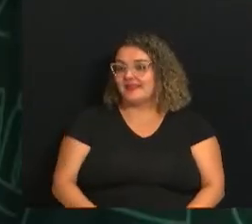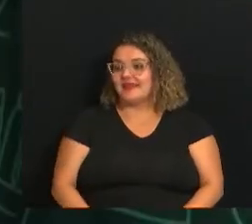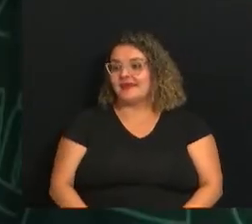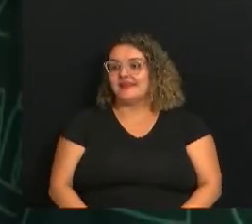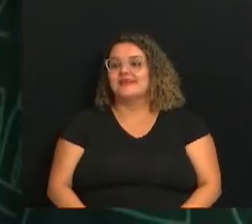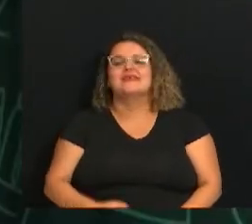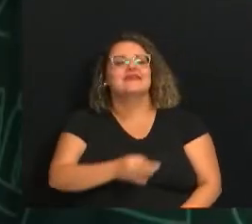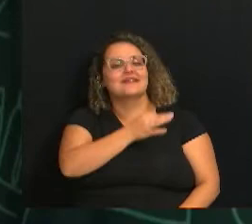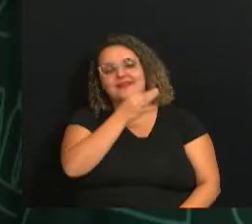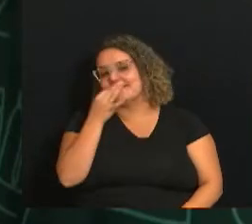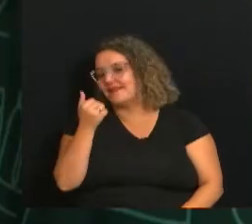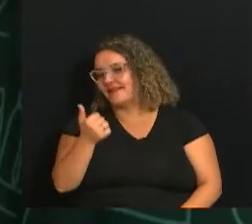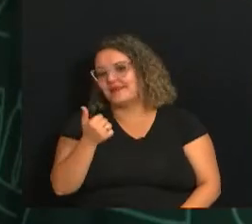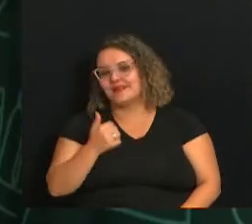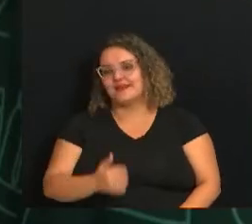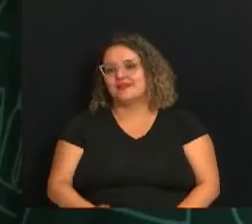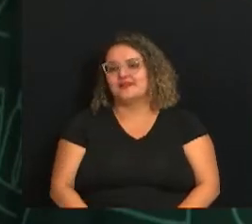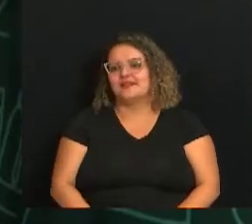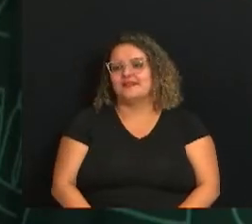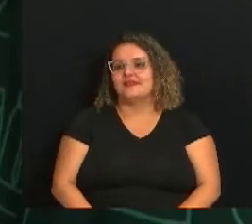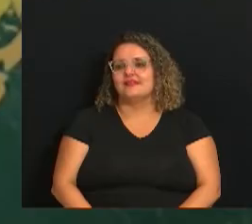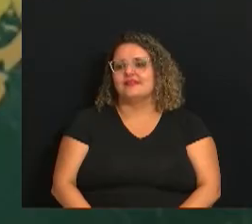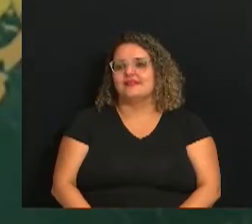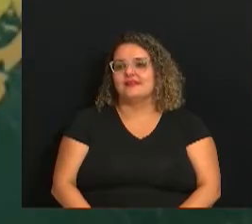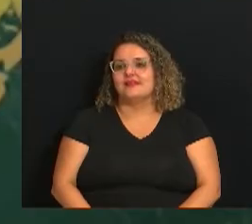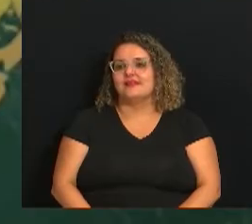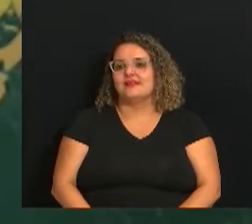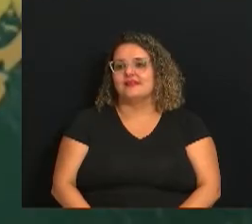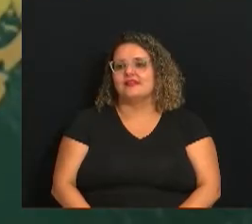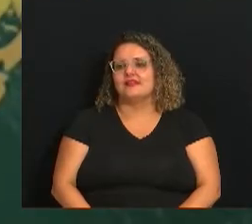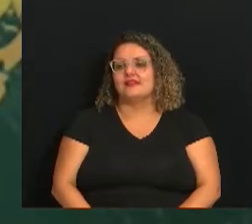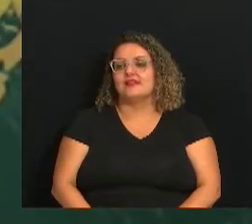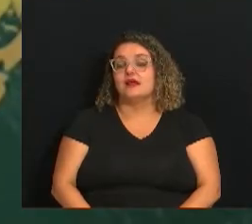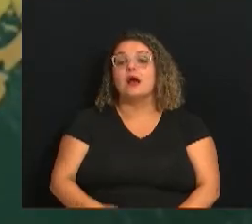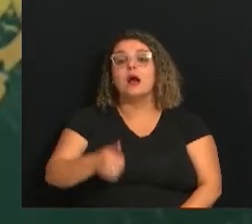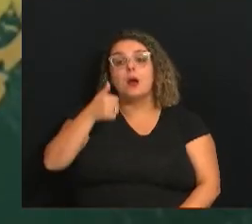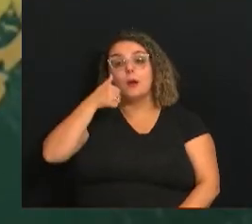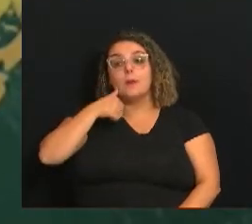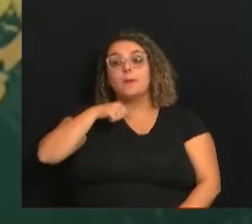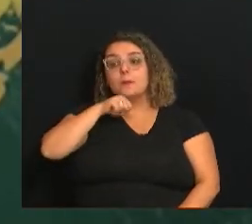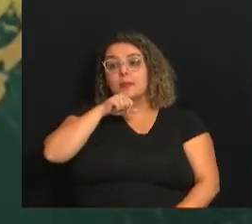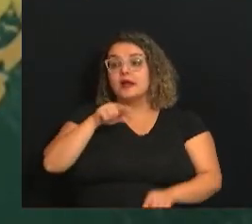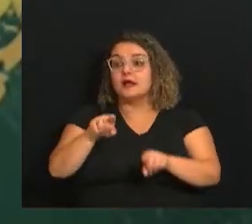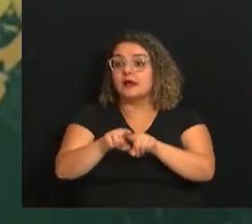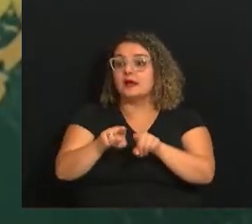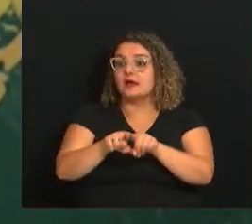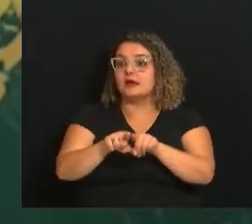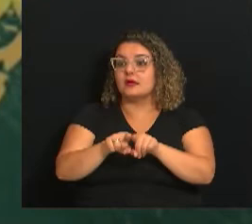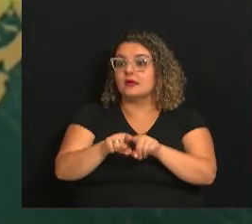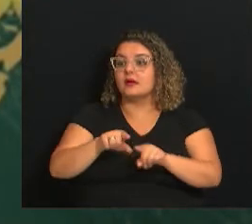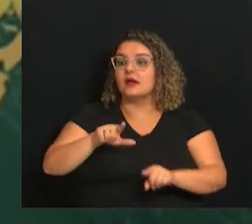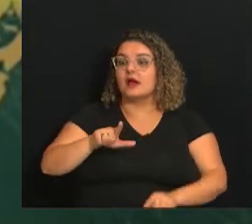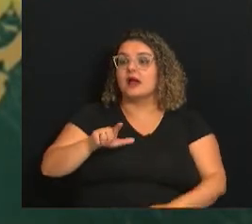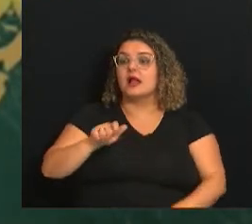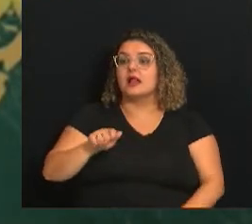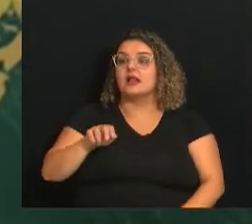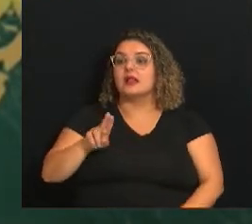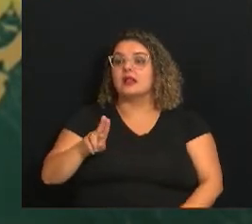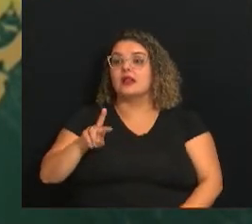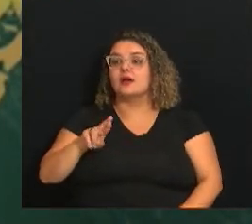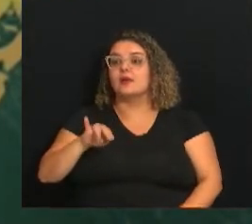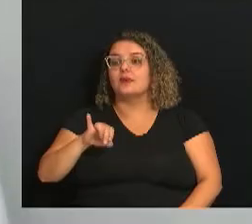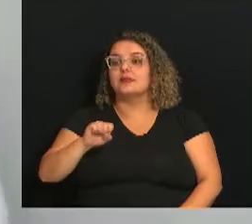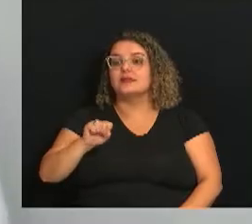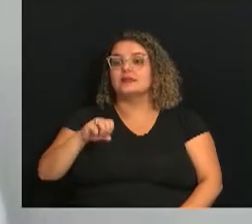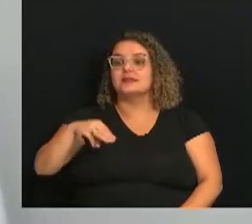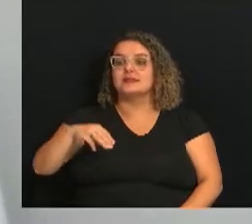ótimo. Então tá bom. A mãe dele está por aqui também, é Laurismara. Tudo bem?